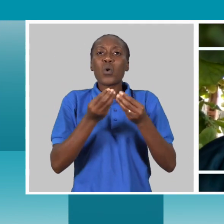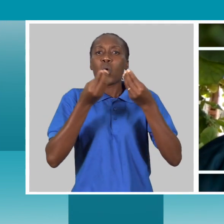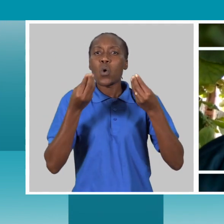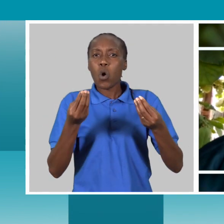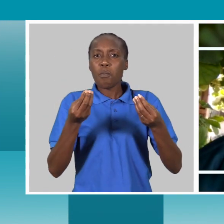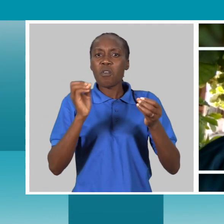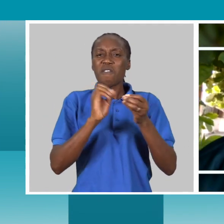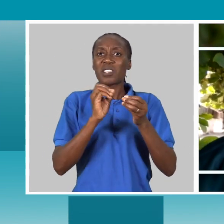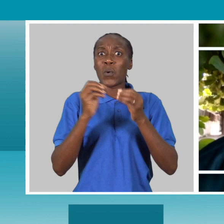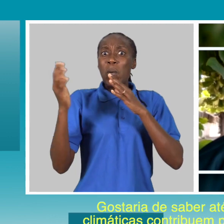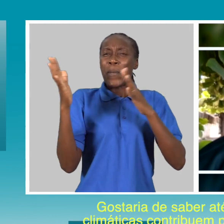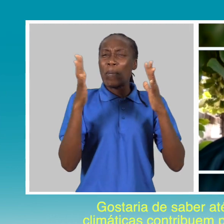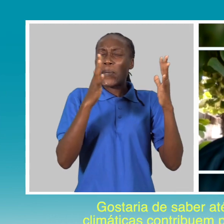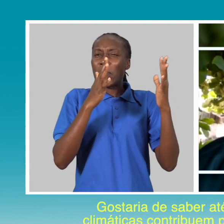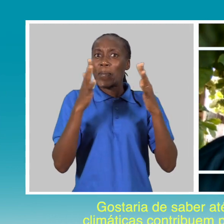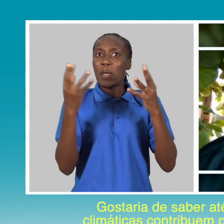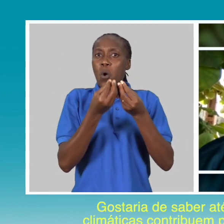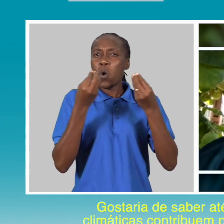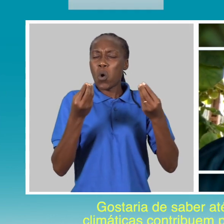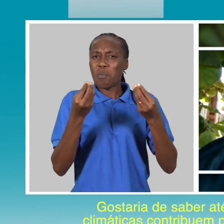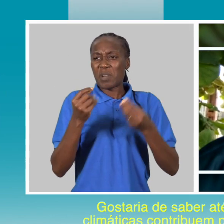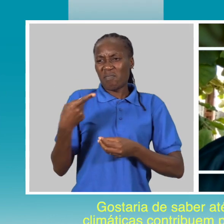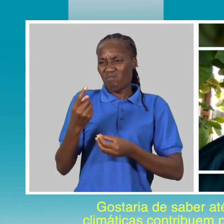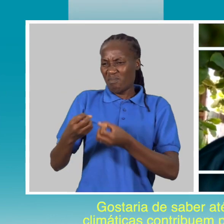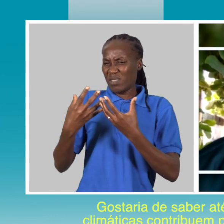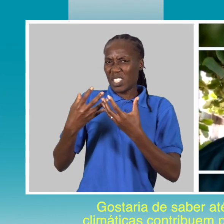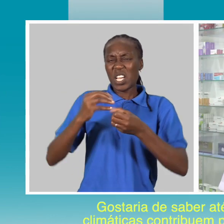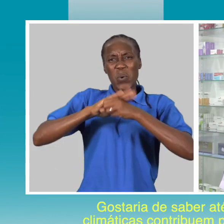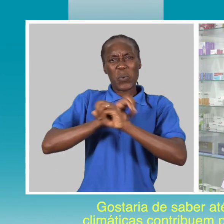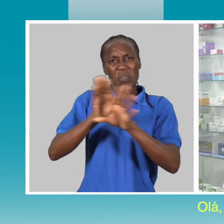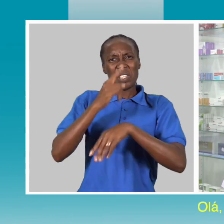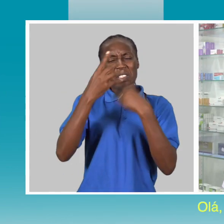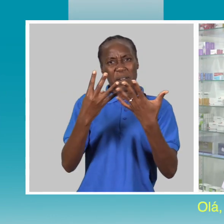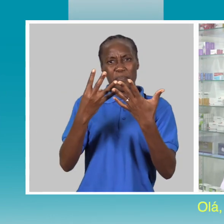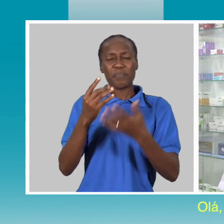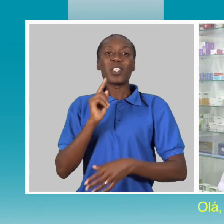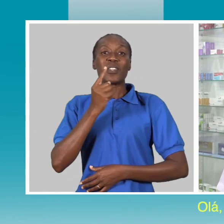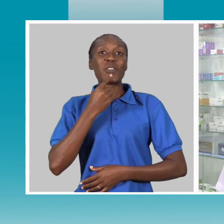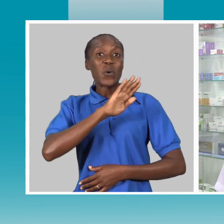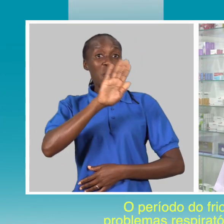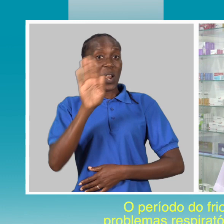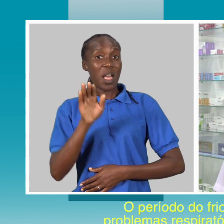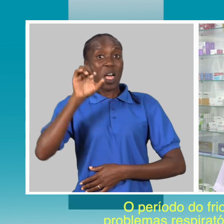ponto as condições climáticas contribuem para a eclosão do Covid-19. Olá, Zulmira.